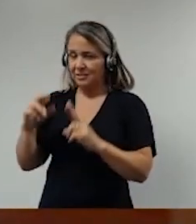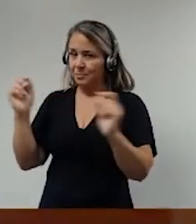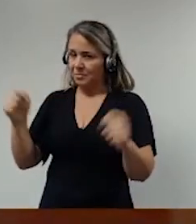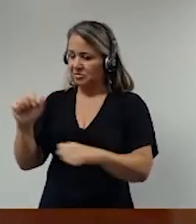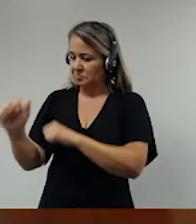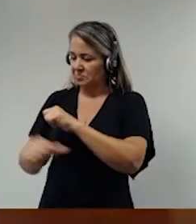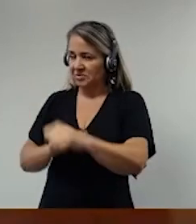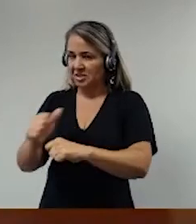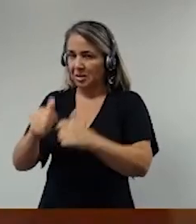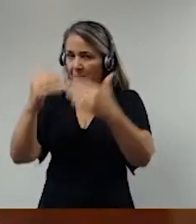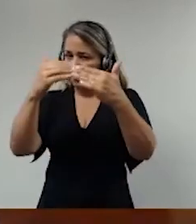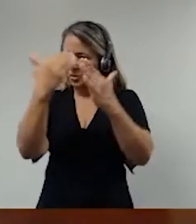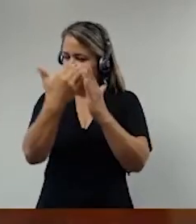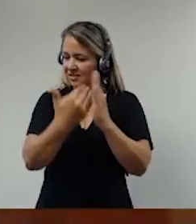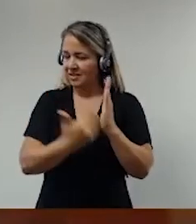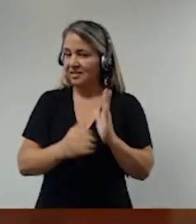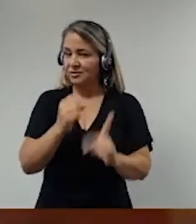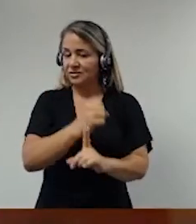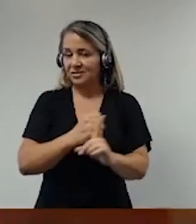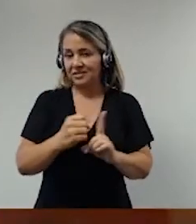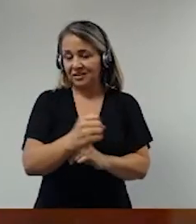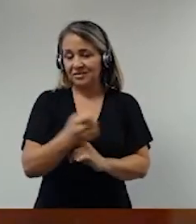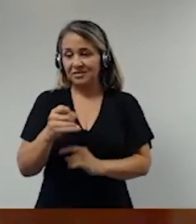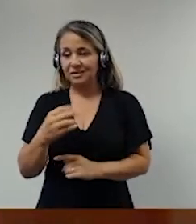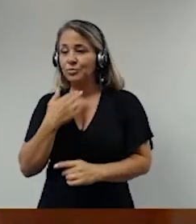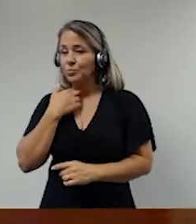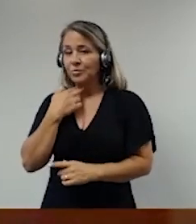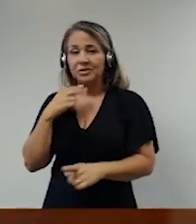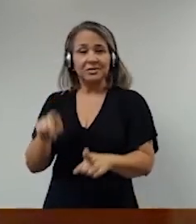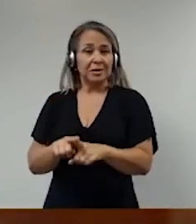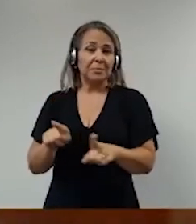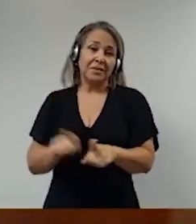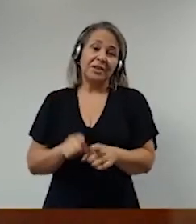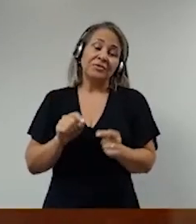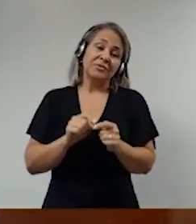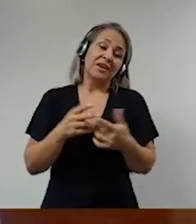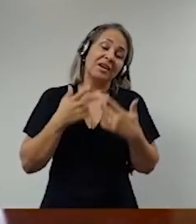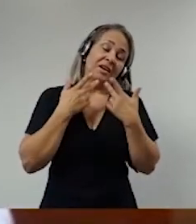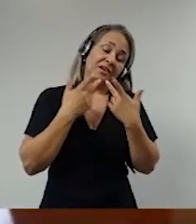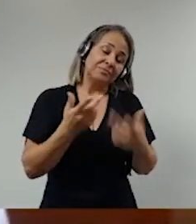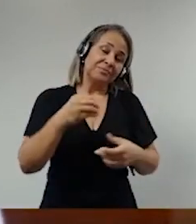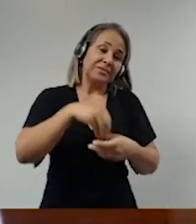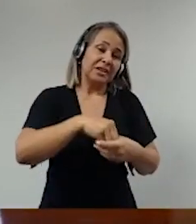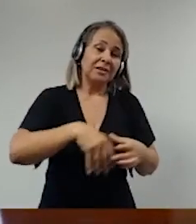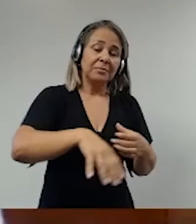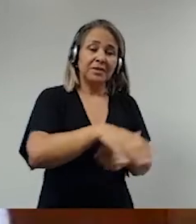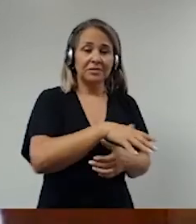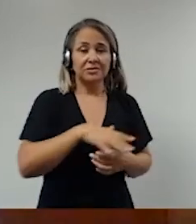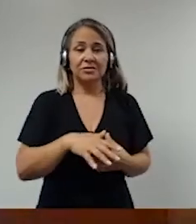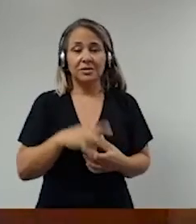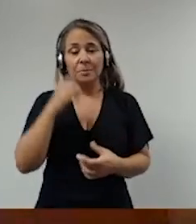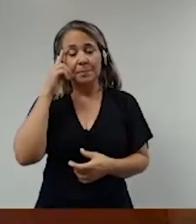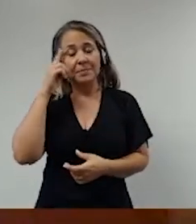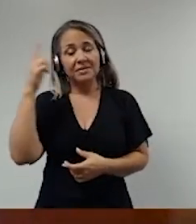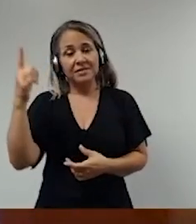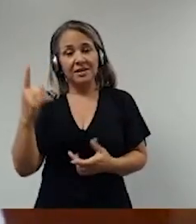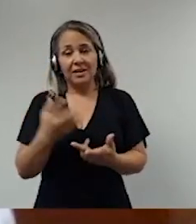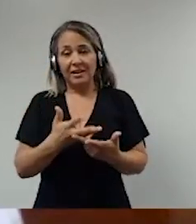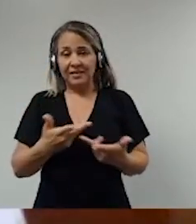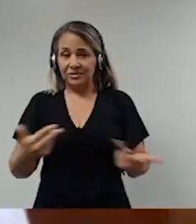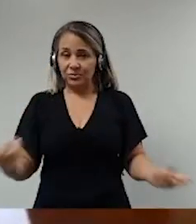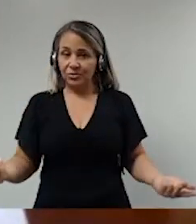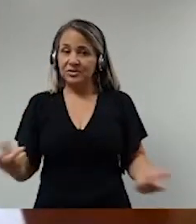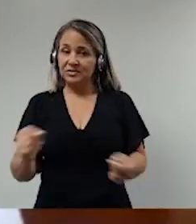processos sociais importantes se você não é capaz também de fazer uma crítica internamente e pensar naquilo que